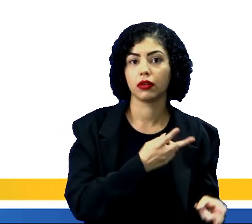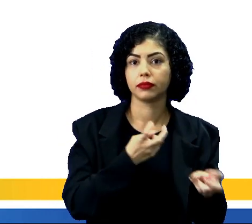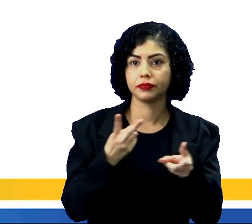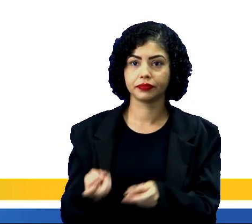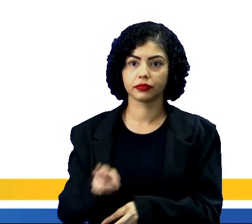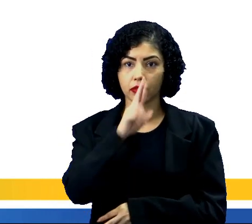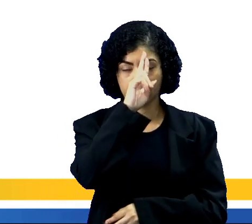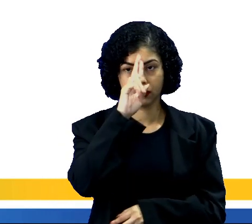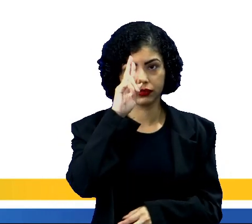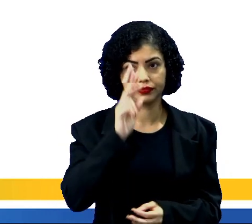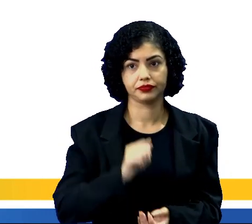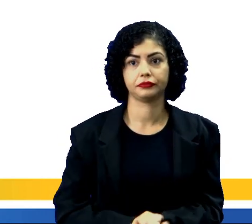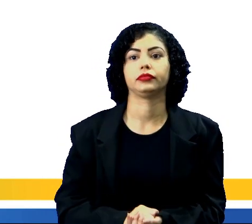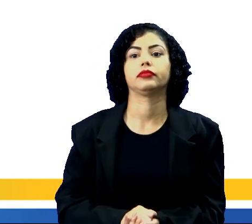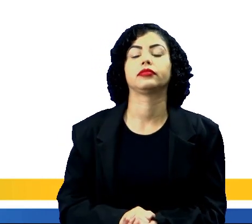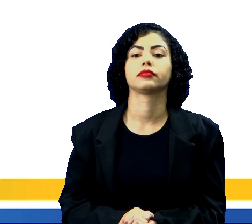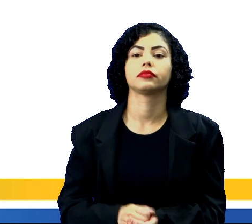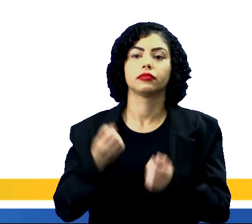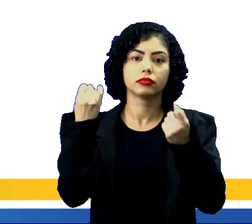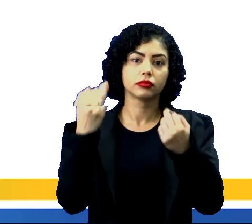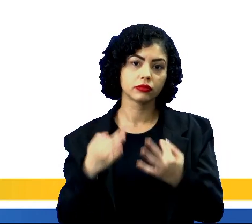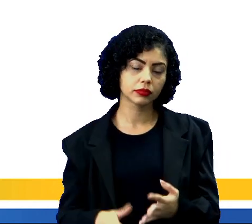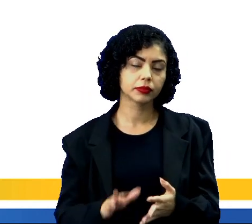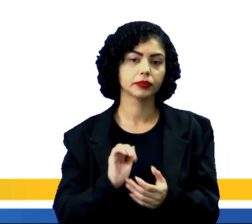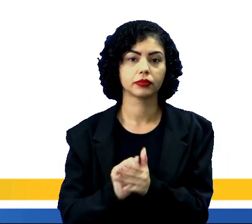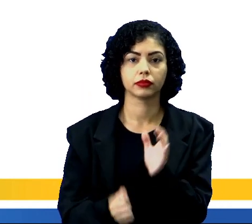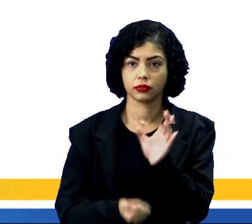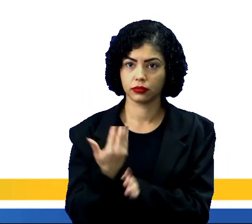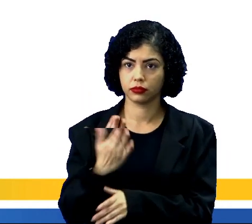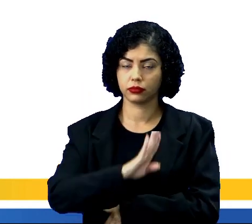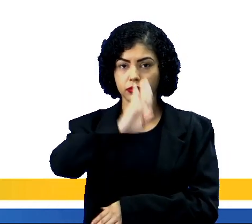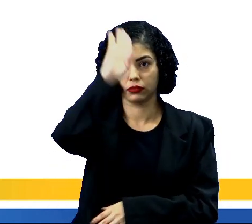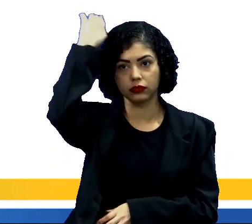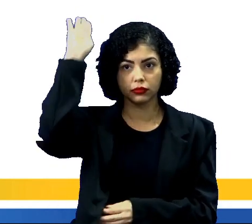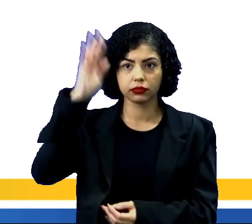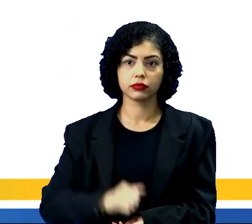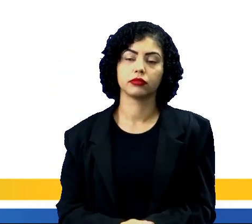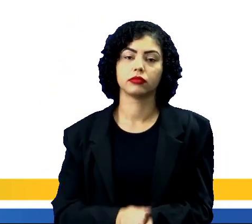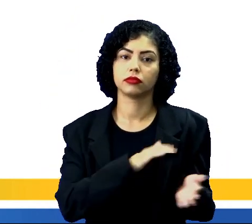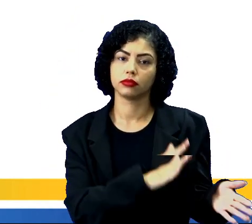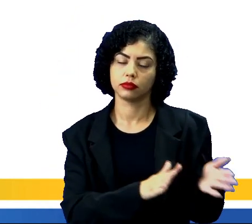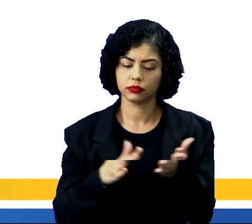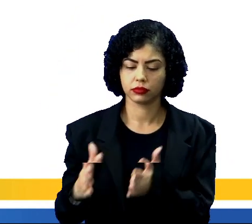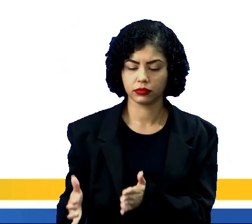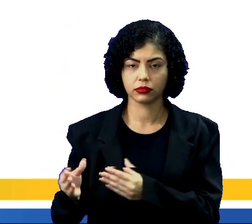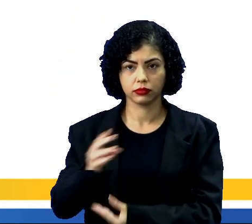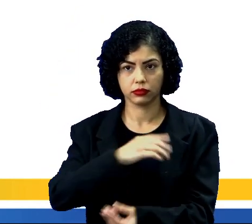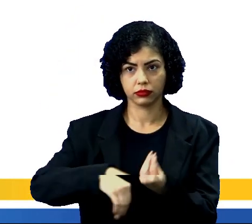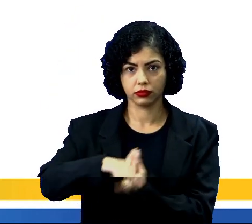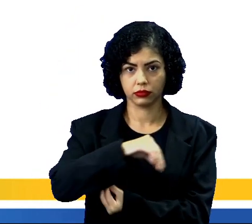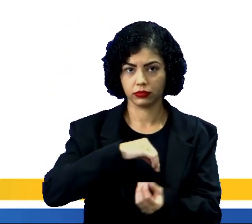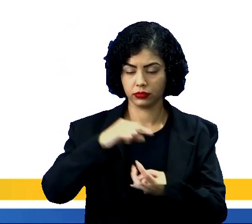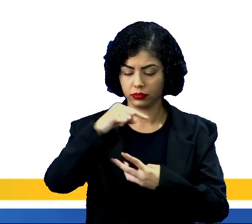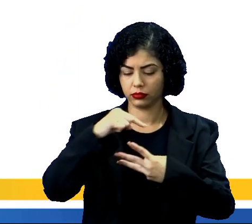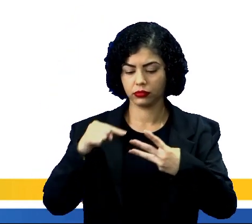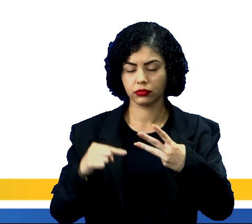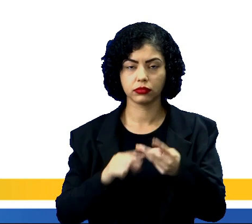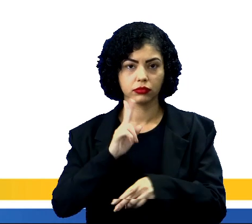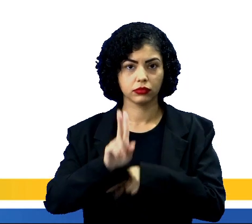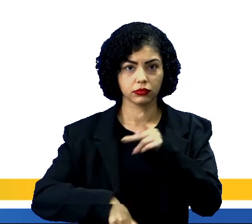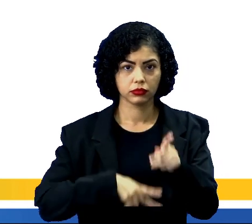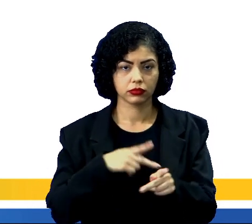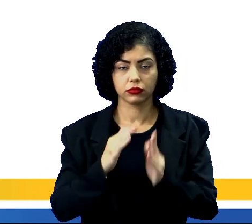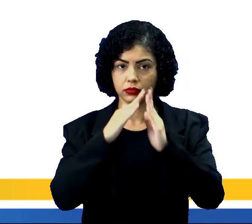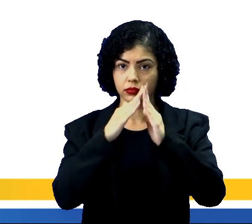perspectiva histórica, a explicação da origem de Roma é a partir da mistura de três povos que